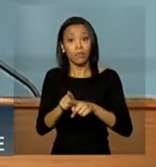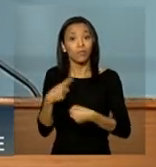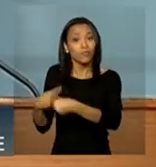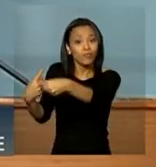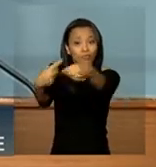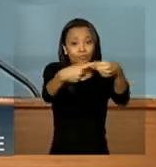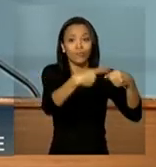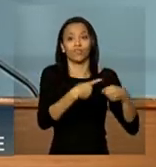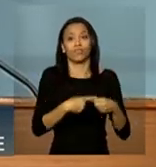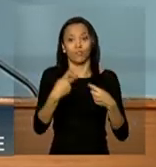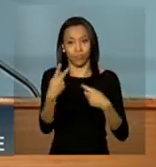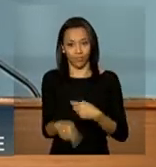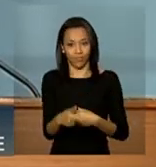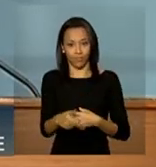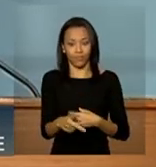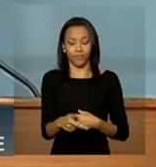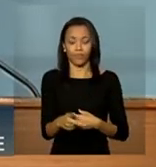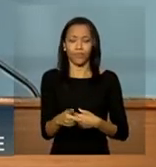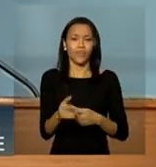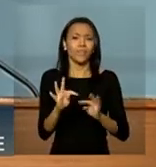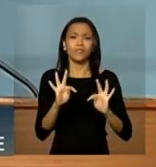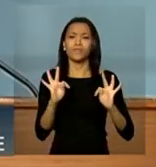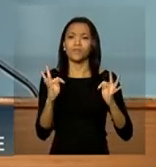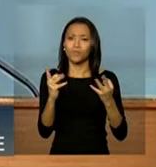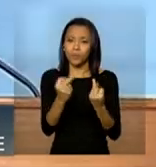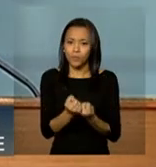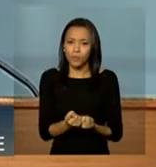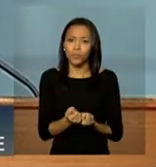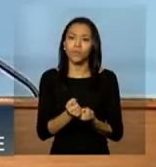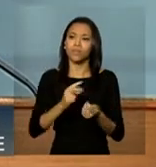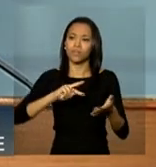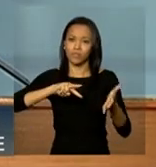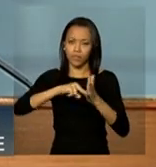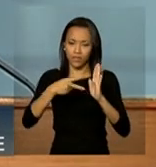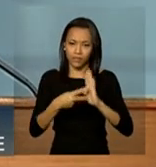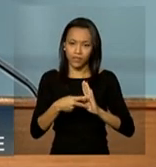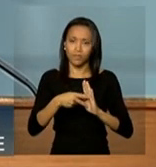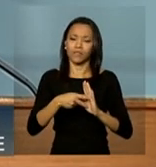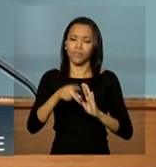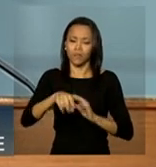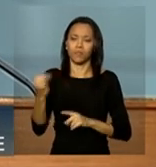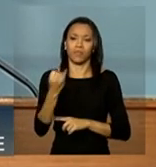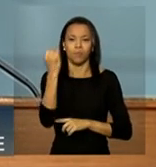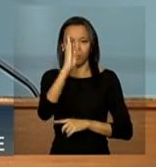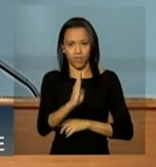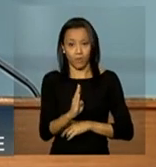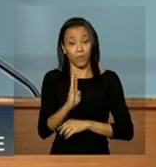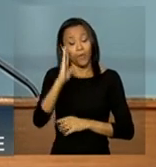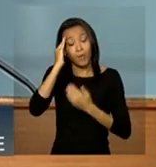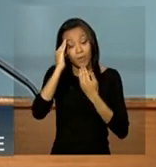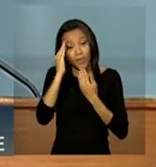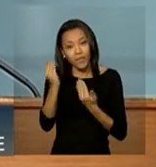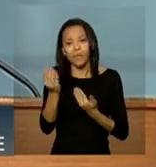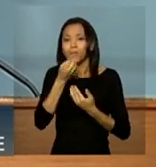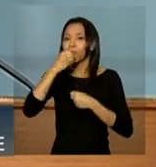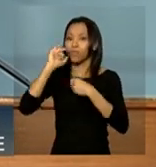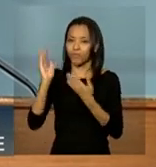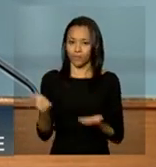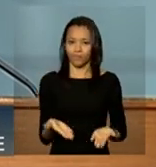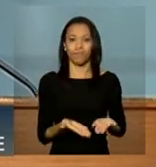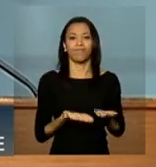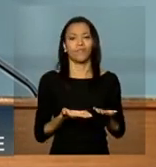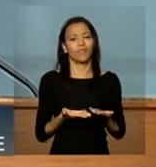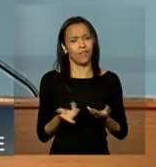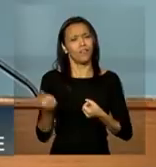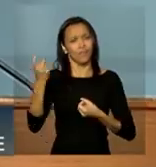sintetiza tudo o que a senhora significa para o Brasil. Muito obrigado, seja muito bem-vinda